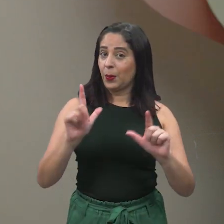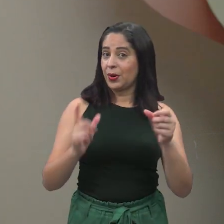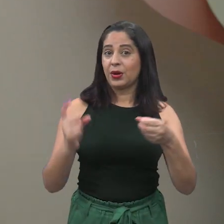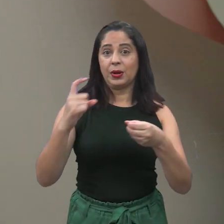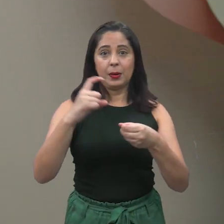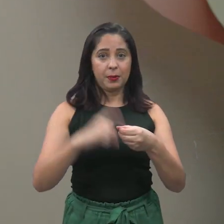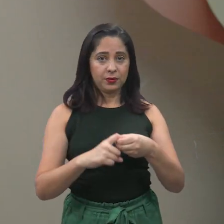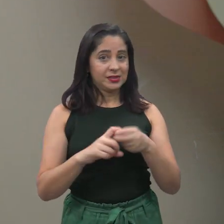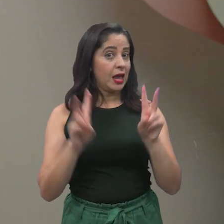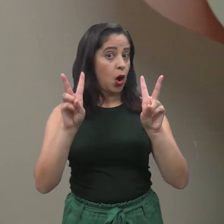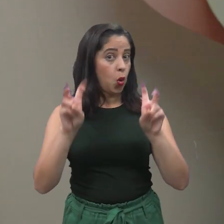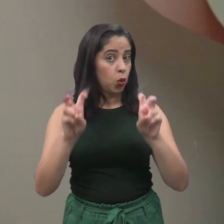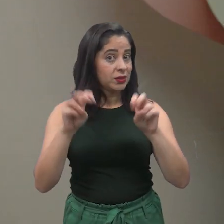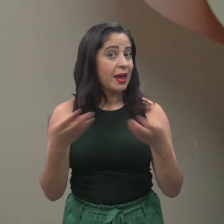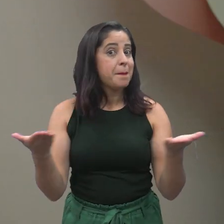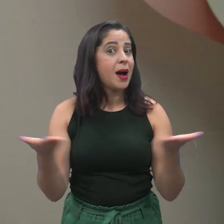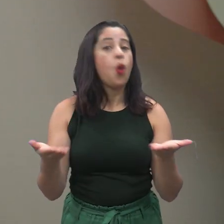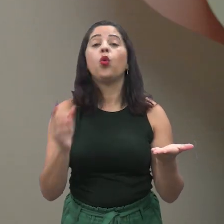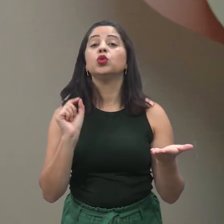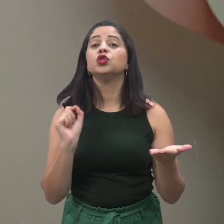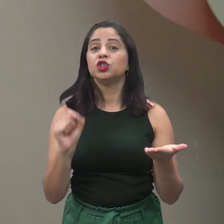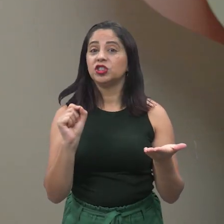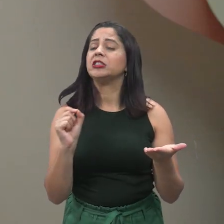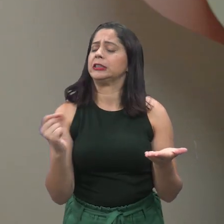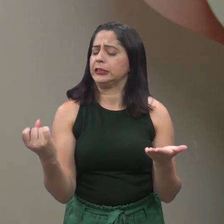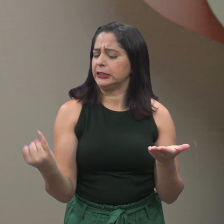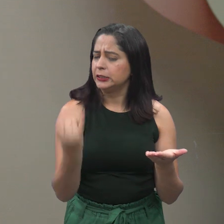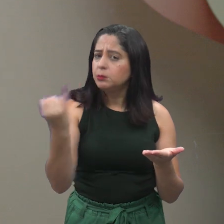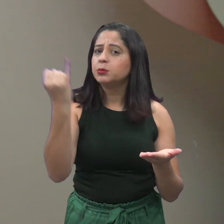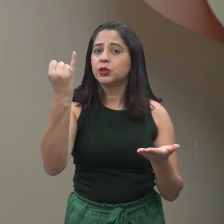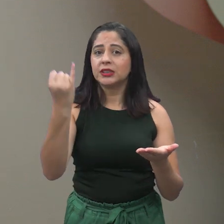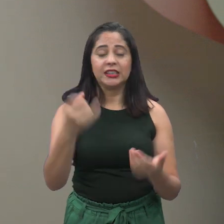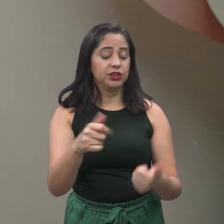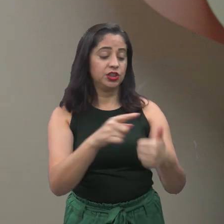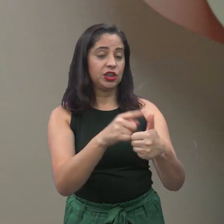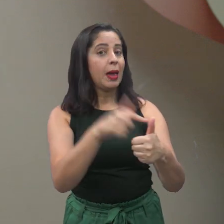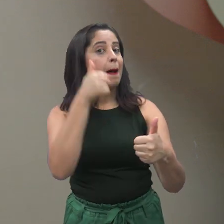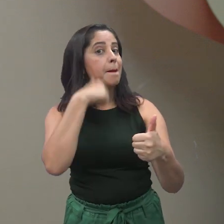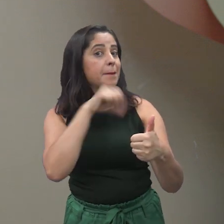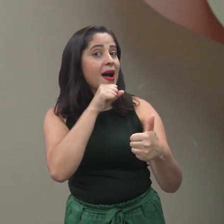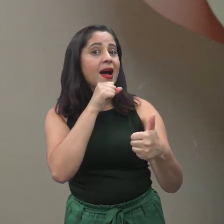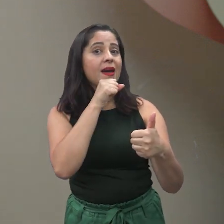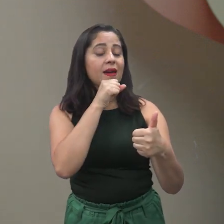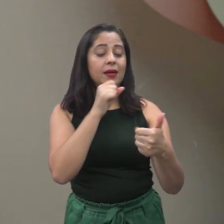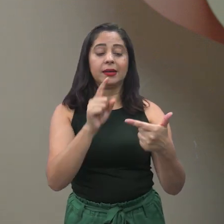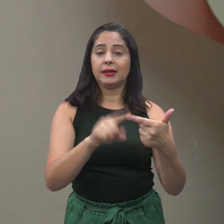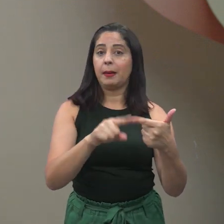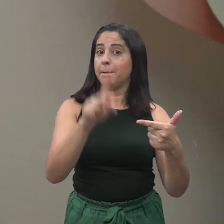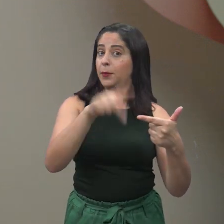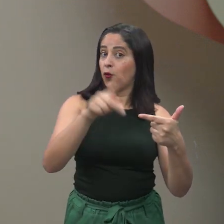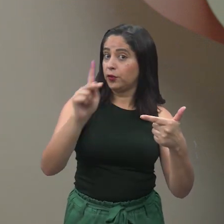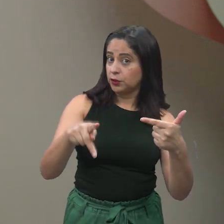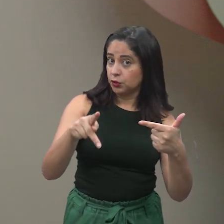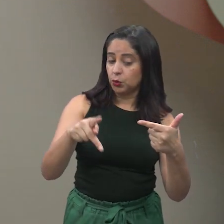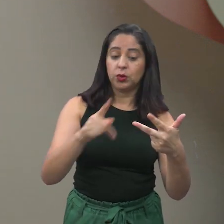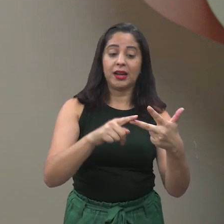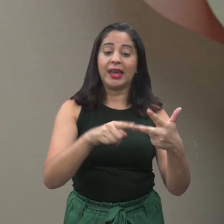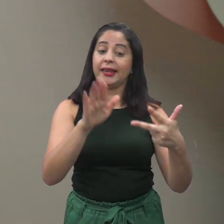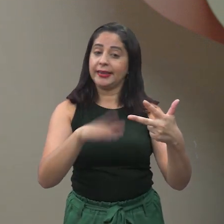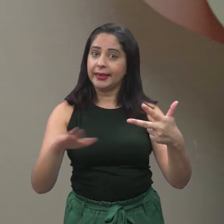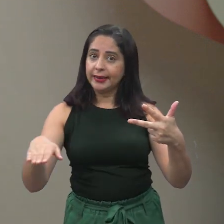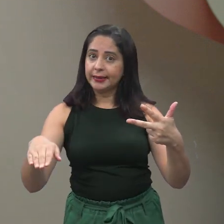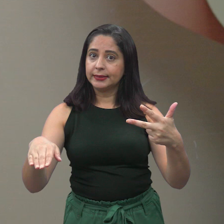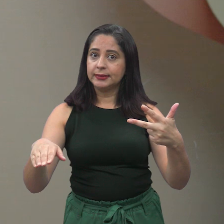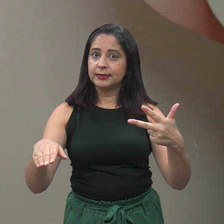Estamos de volta. O tema do programa de hoje é muito importante para pais, educadores e, claro, para as crianças,